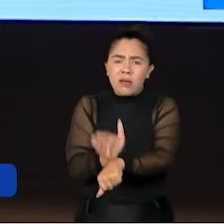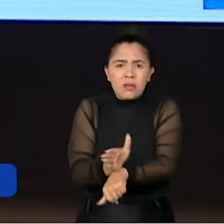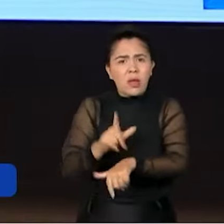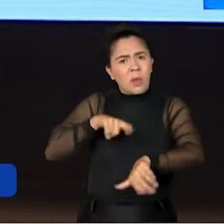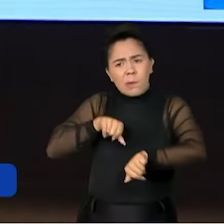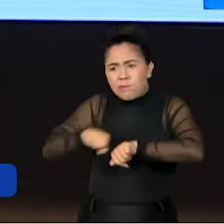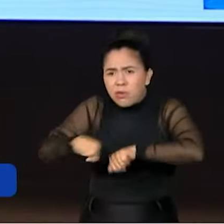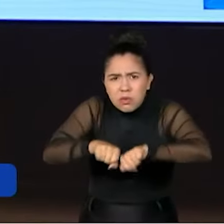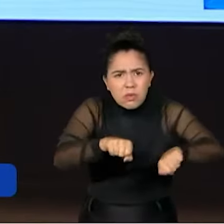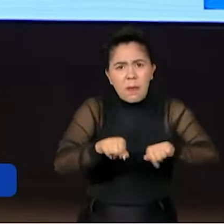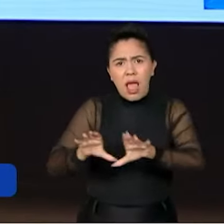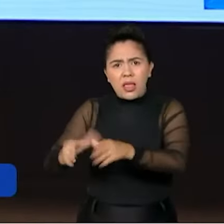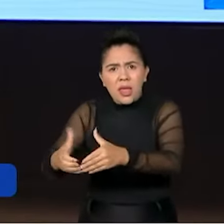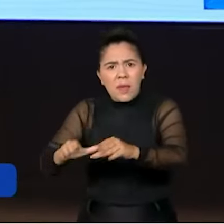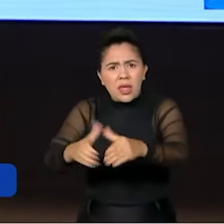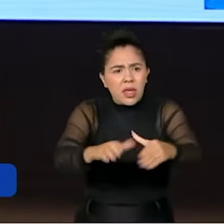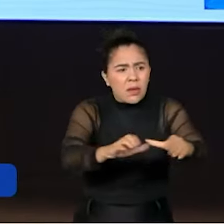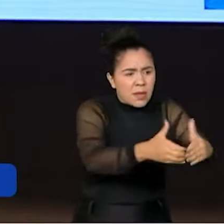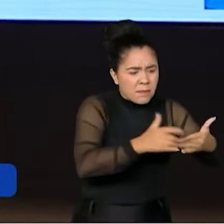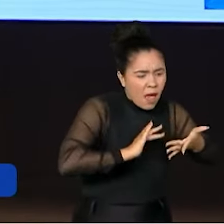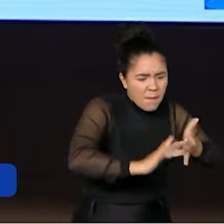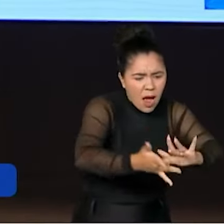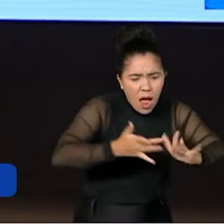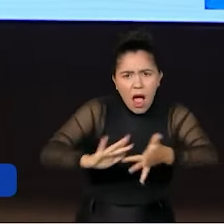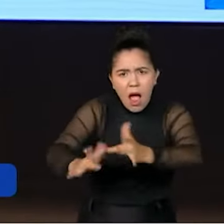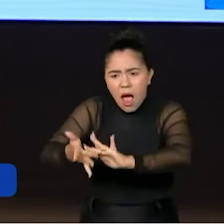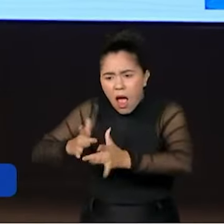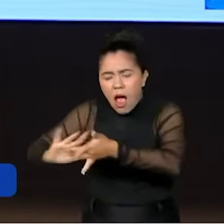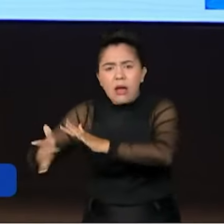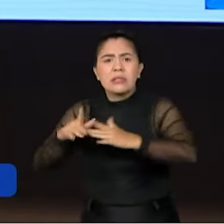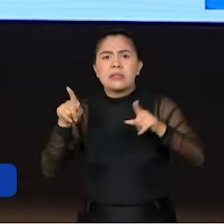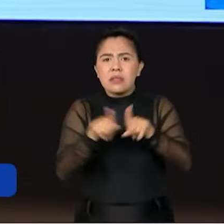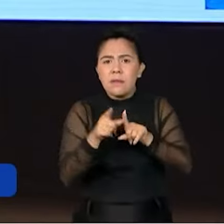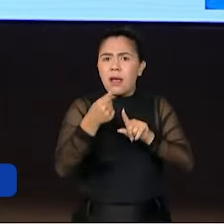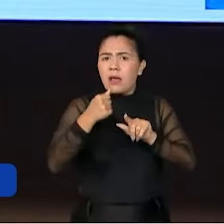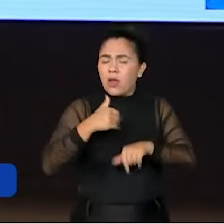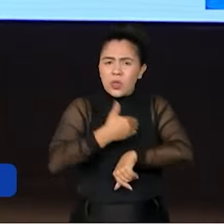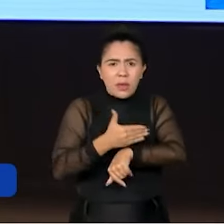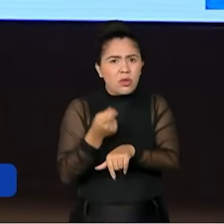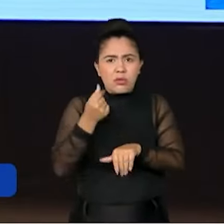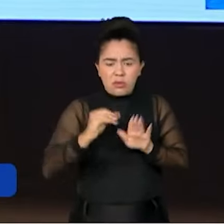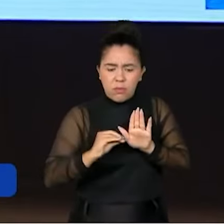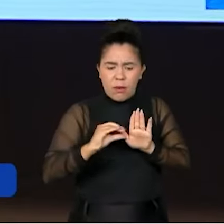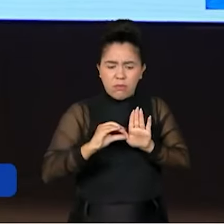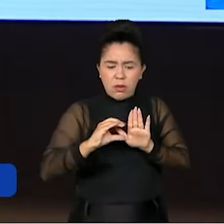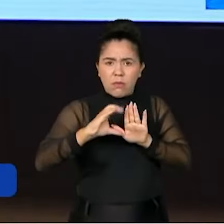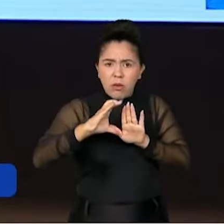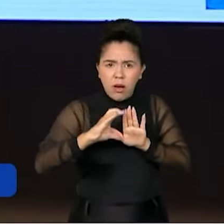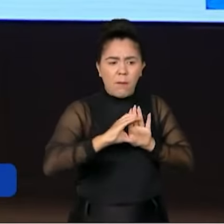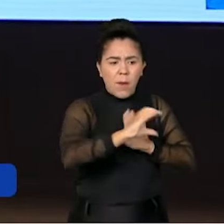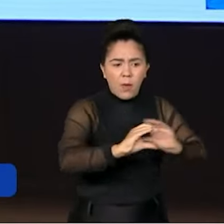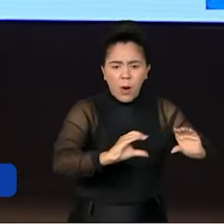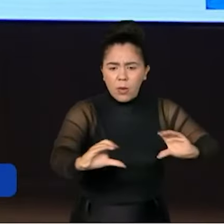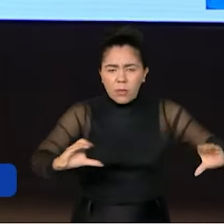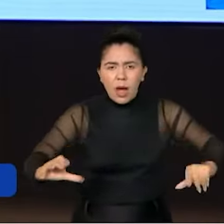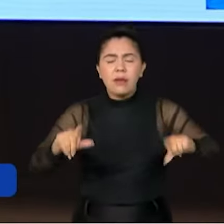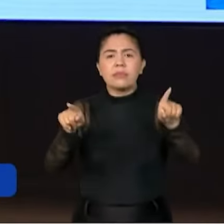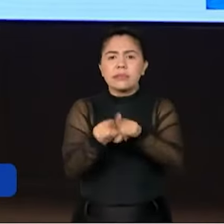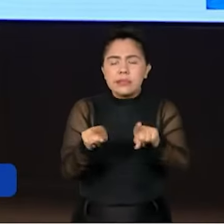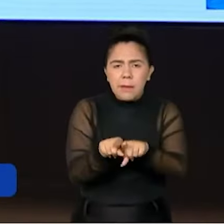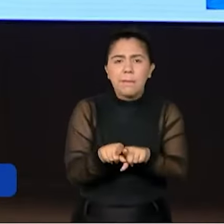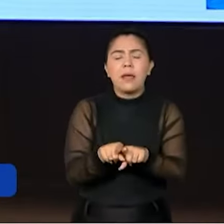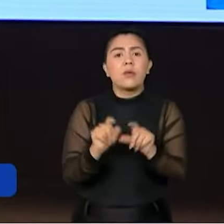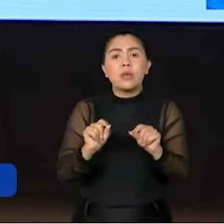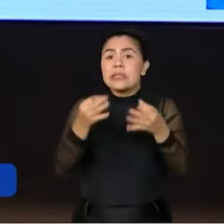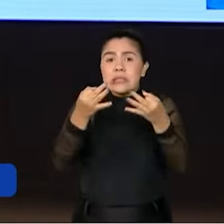o tempo todo, aumentando a quantidade de recursos o tempo todo. Mas o certo é que não haja